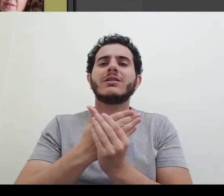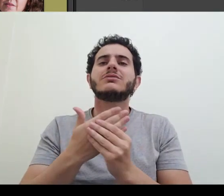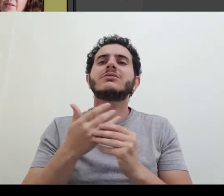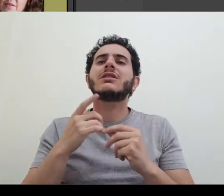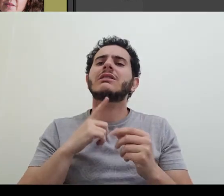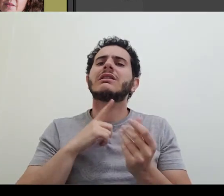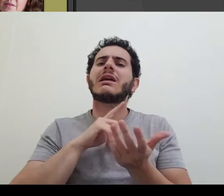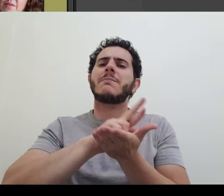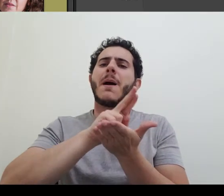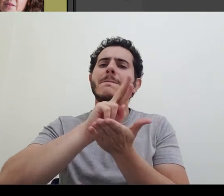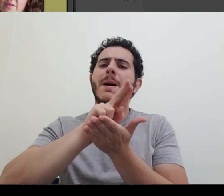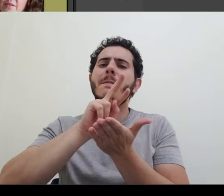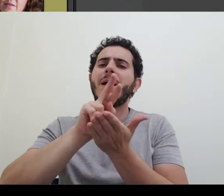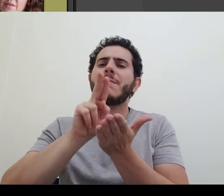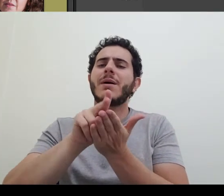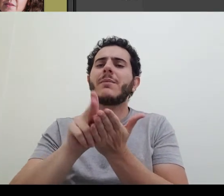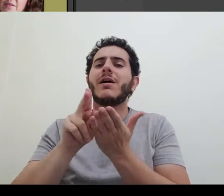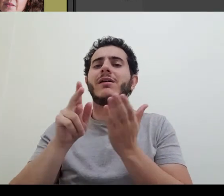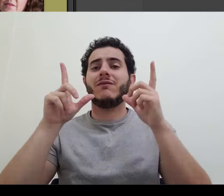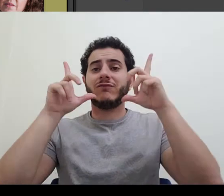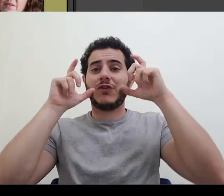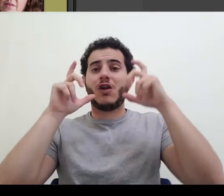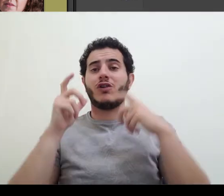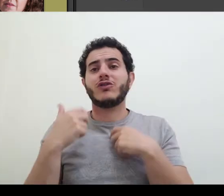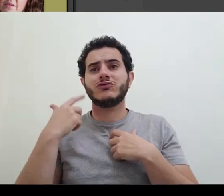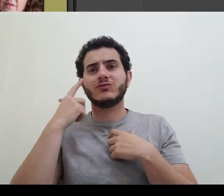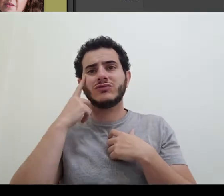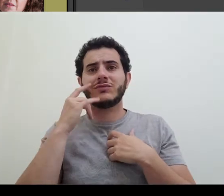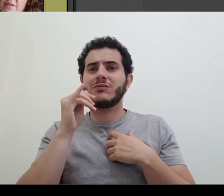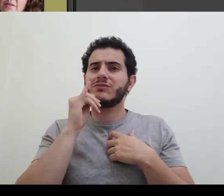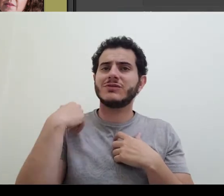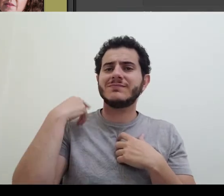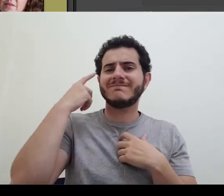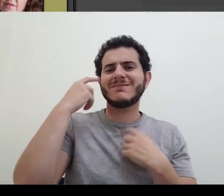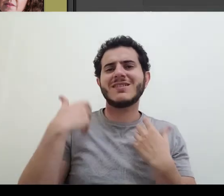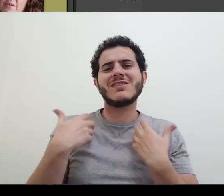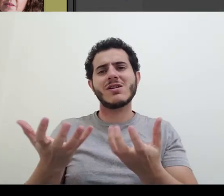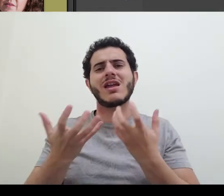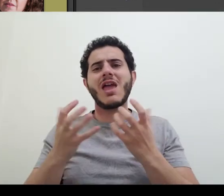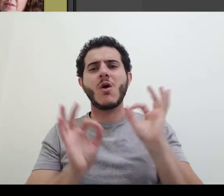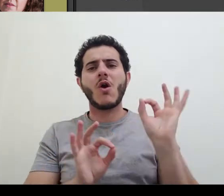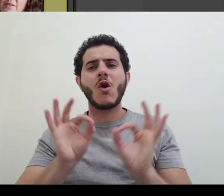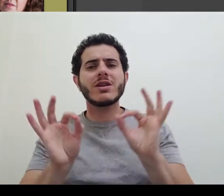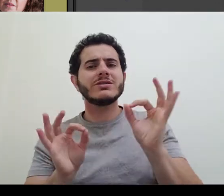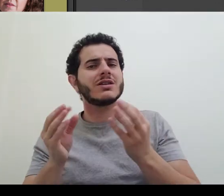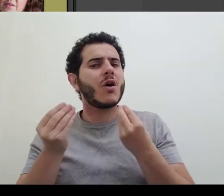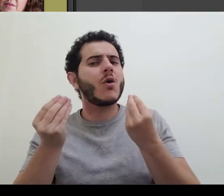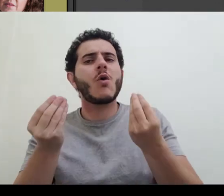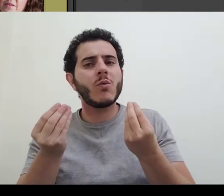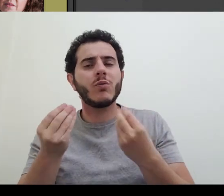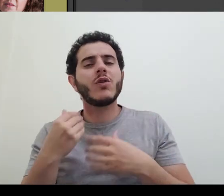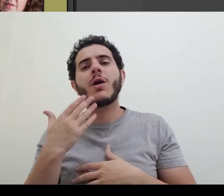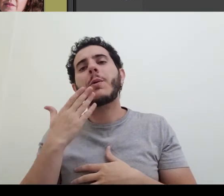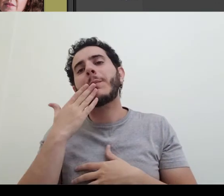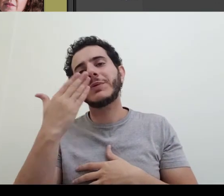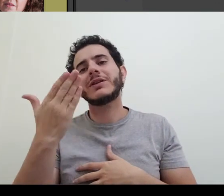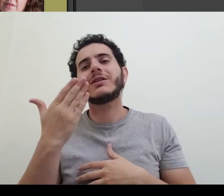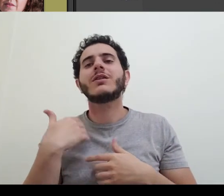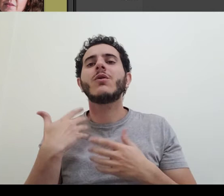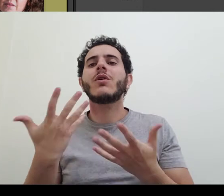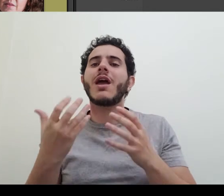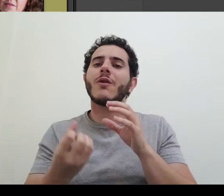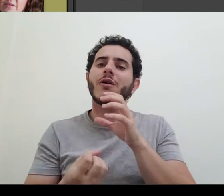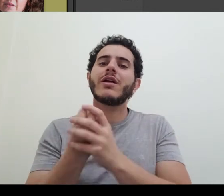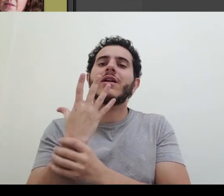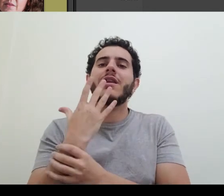várias fotos com temas diferentes. Aí o que eu posso fazer para me ajudar a organizar? Criar coleções com os temas. E